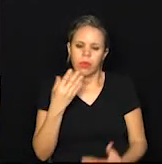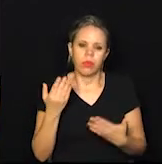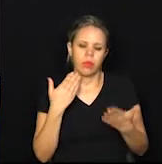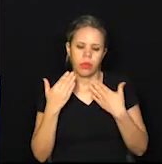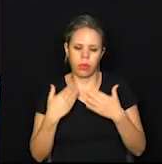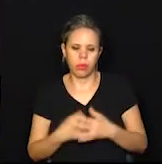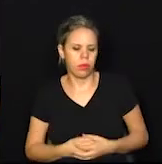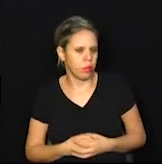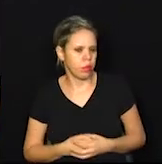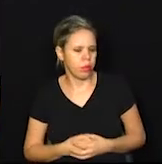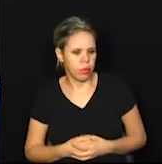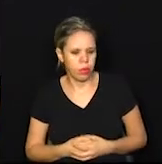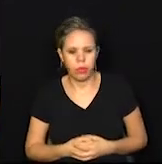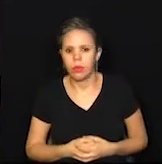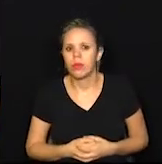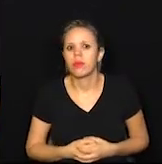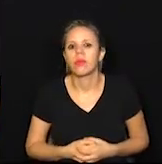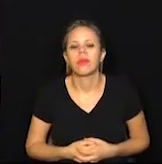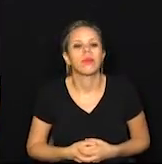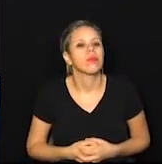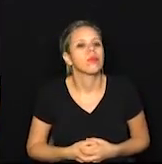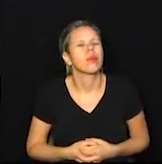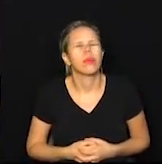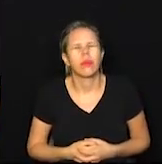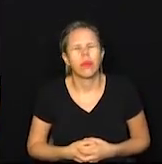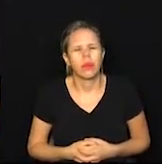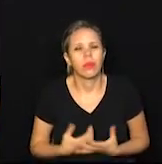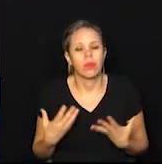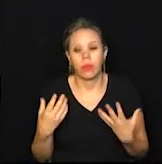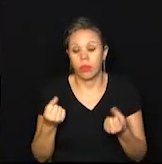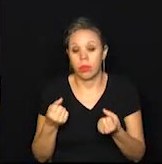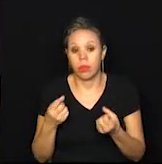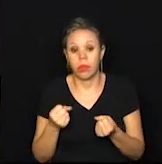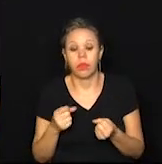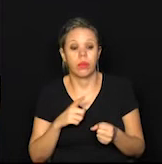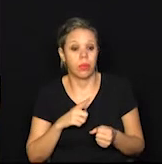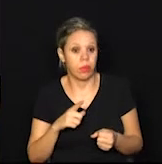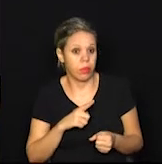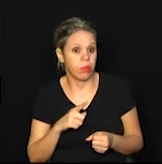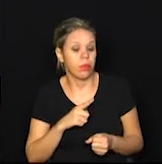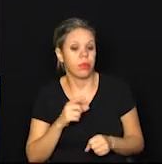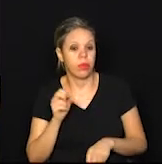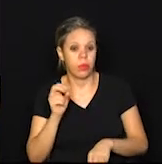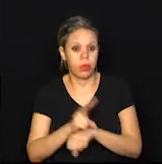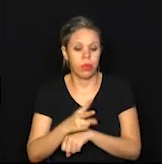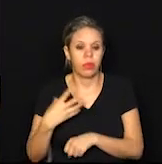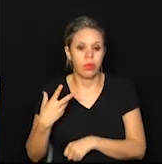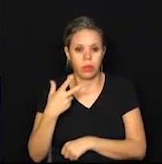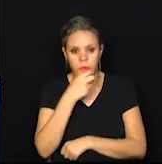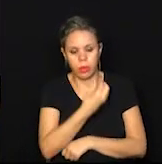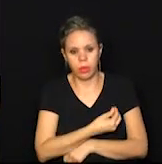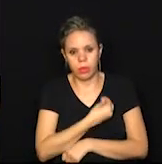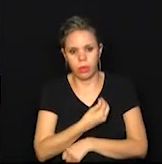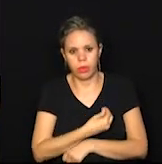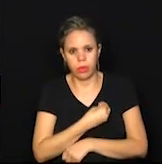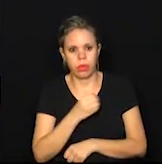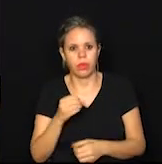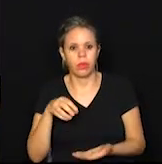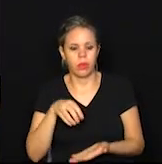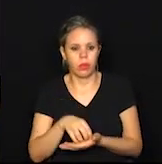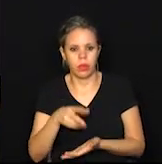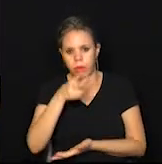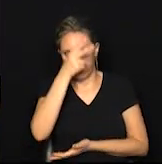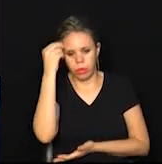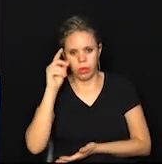discussão da viabilidade de ter esse cargo de salva-vidas no órgão público. Mas